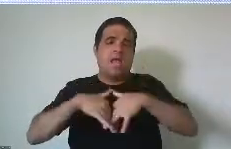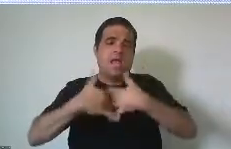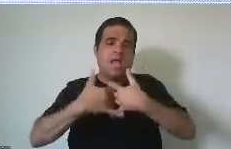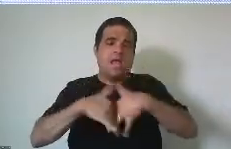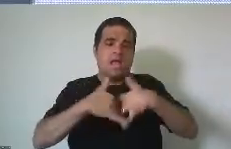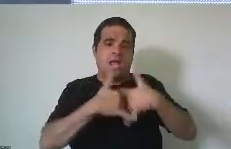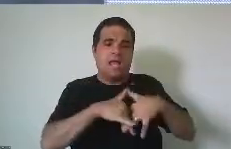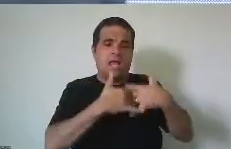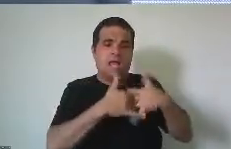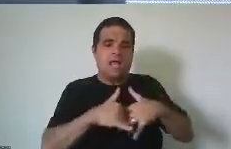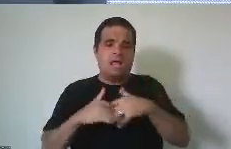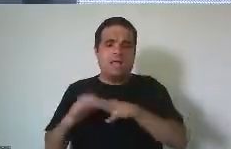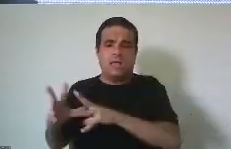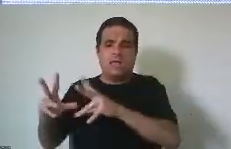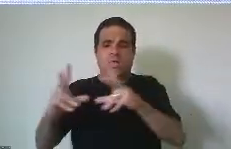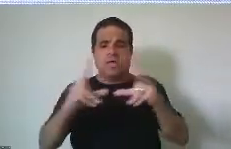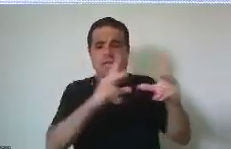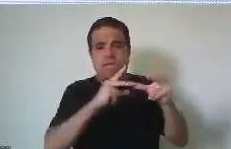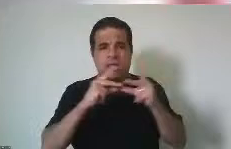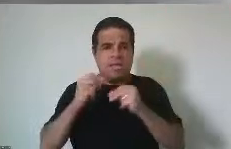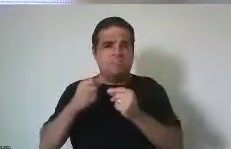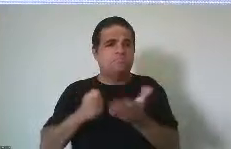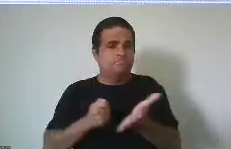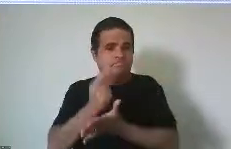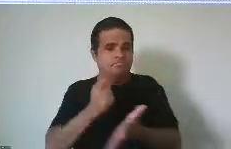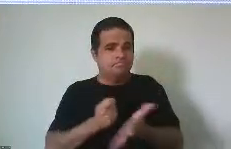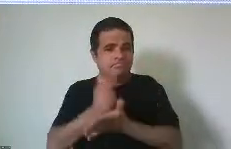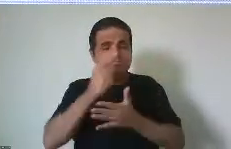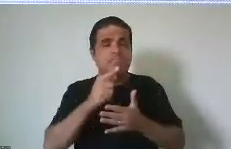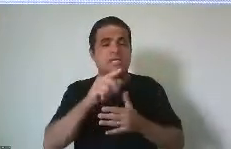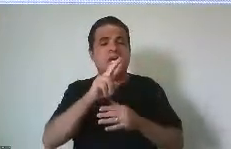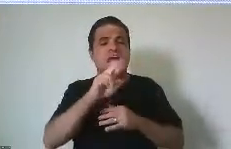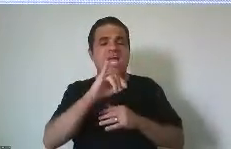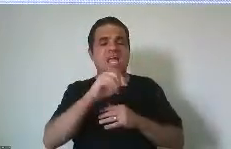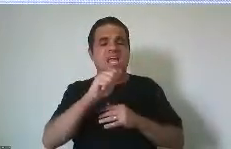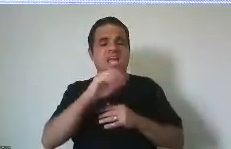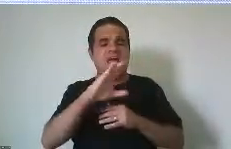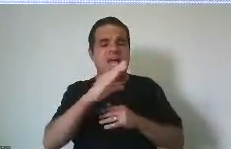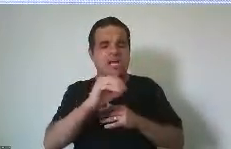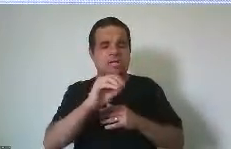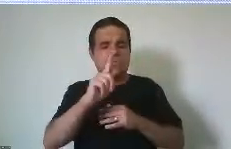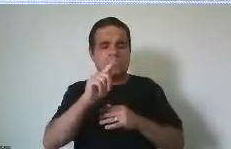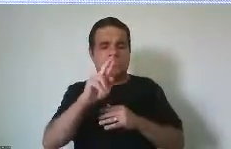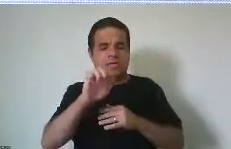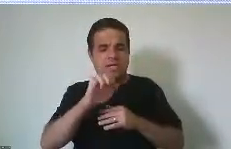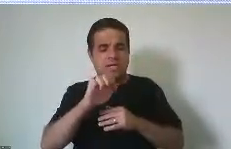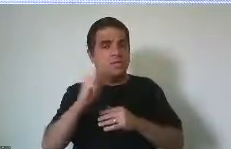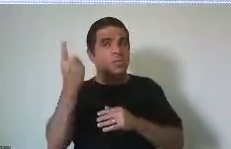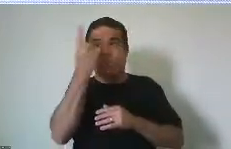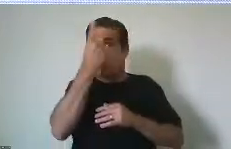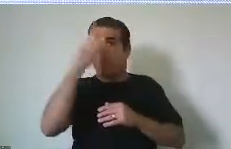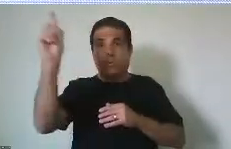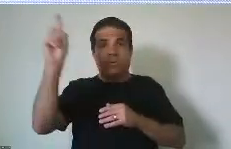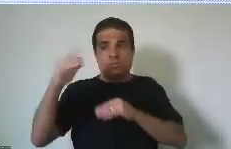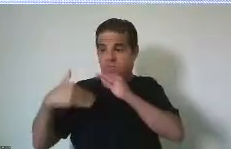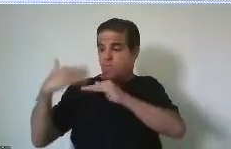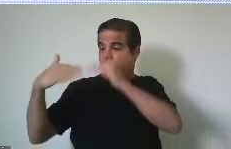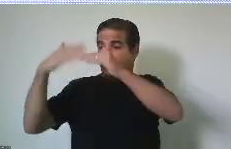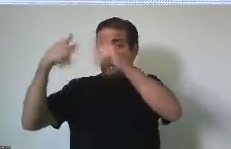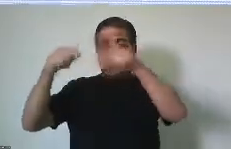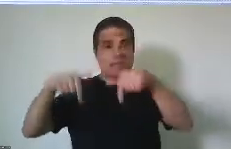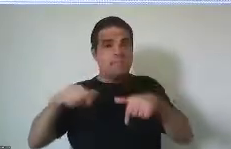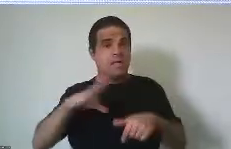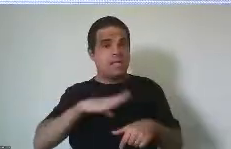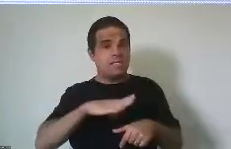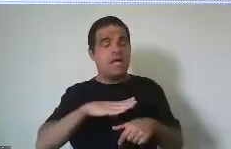toda essa comprado Riacho Grande Uno empreendimento que estamos desenvolvendo aqui na cidade de céu